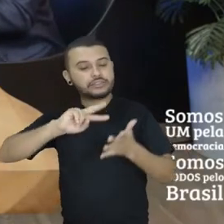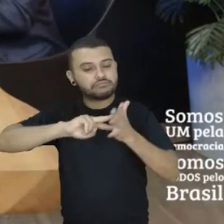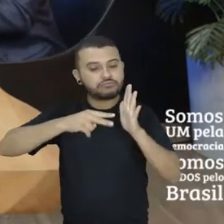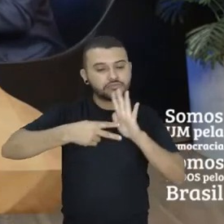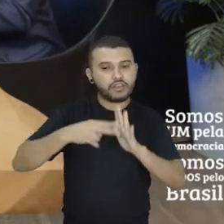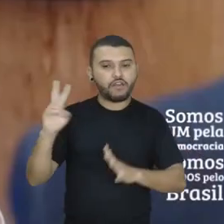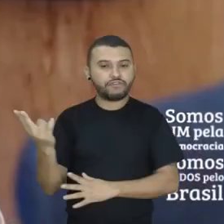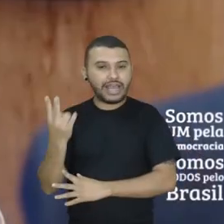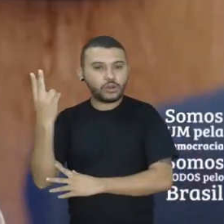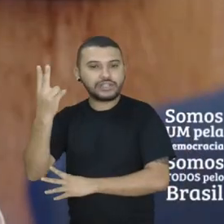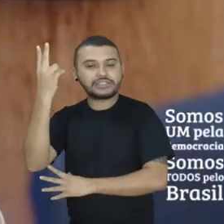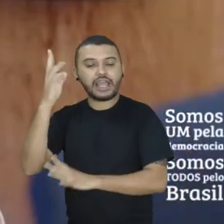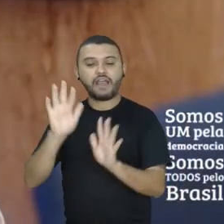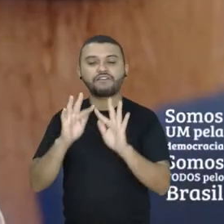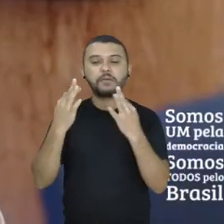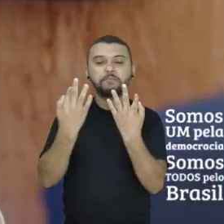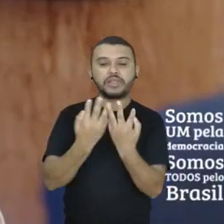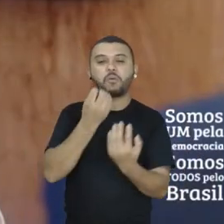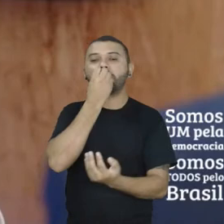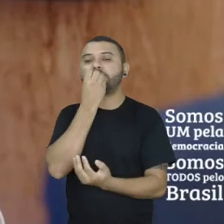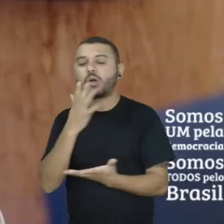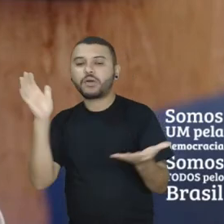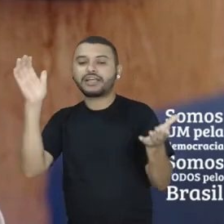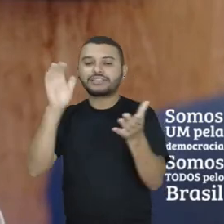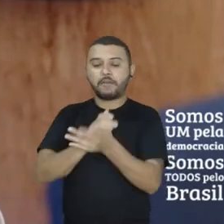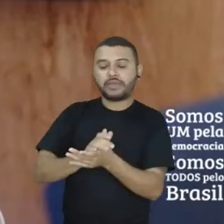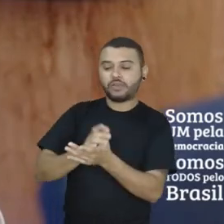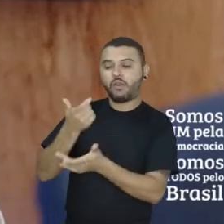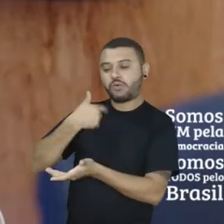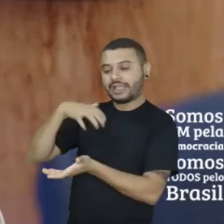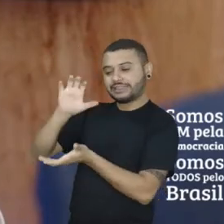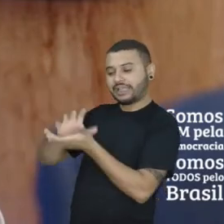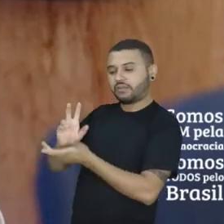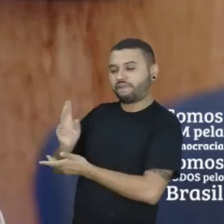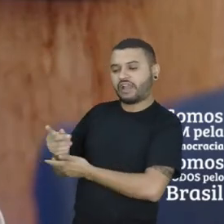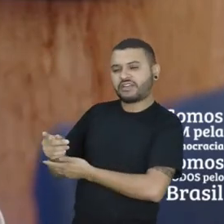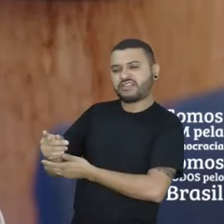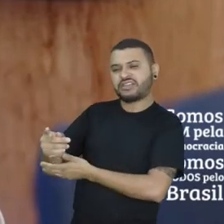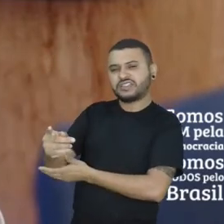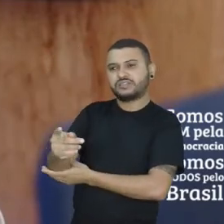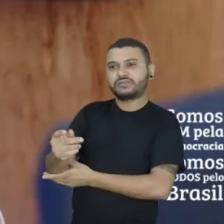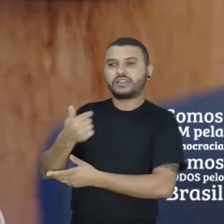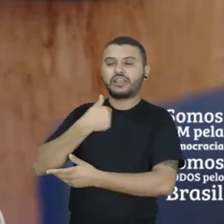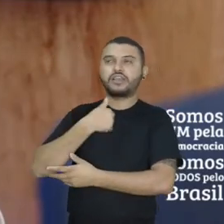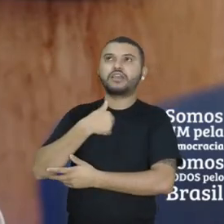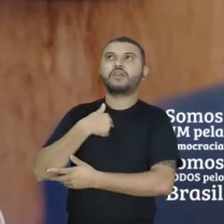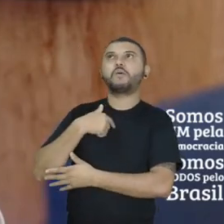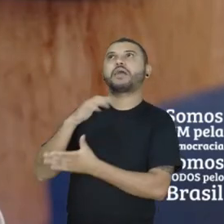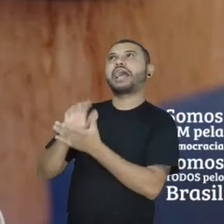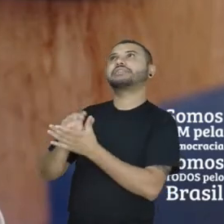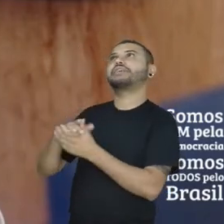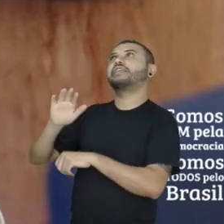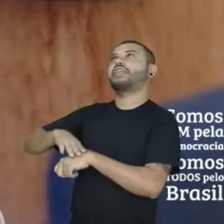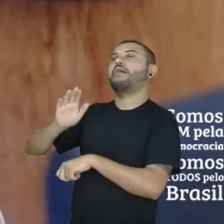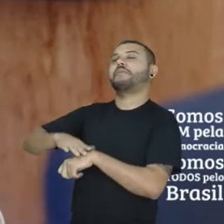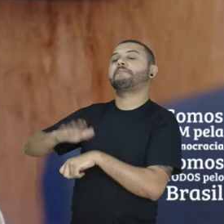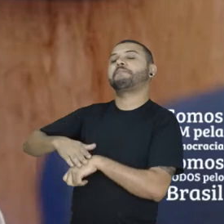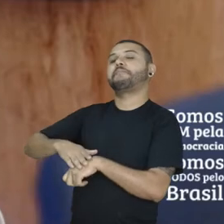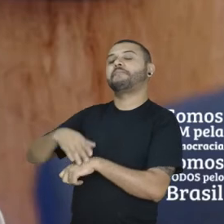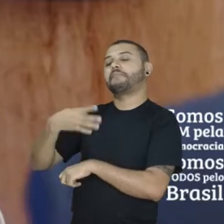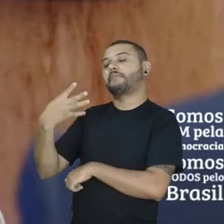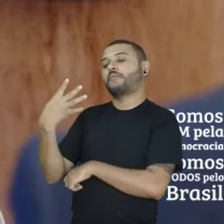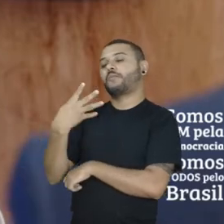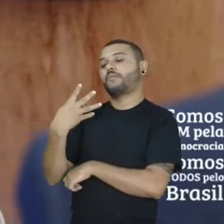bom casamento? É uma boa Aliás, forma? Aliás, eu sou o que está casado há mais tempo.